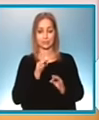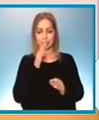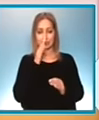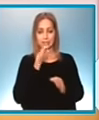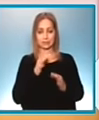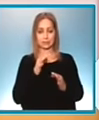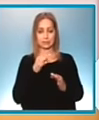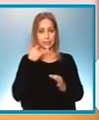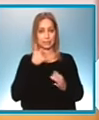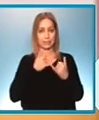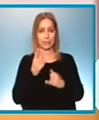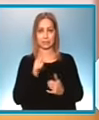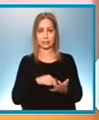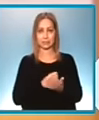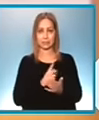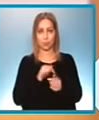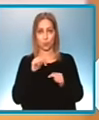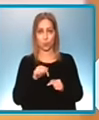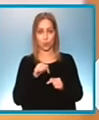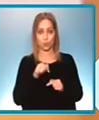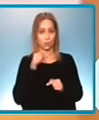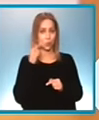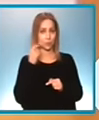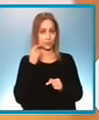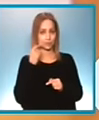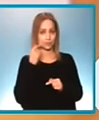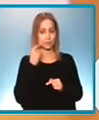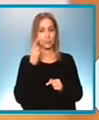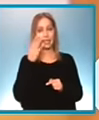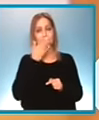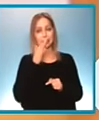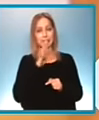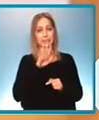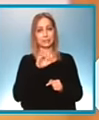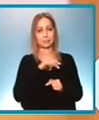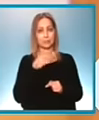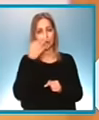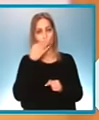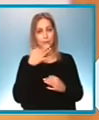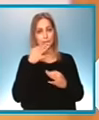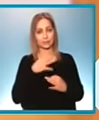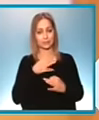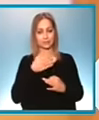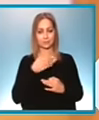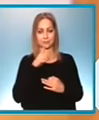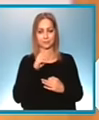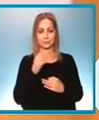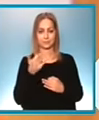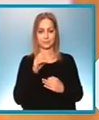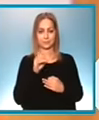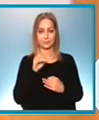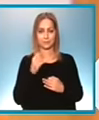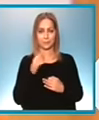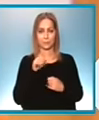todos os dias à nossa Janela da Felicidade, hoje, quarta-feira, dia de 5 mil euros, é o dia certo. 760, 20, 60,